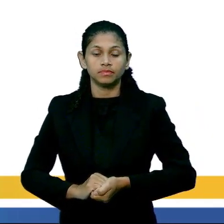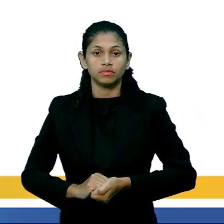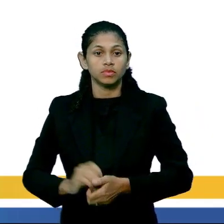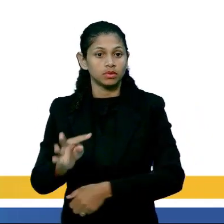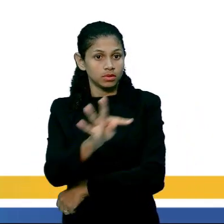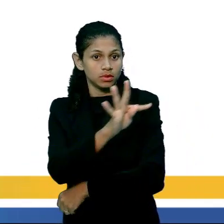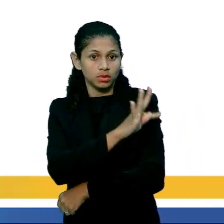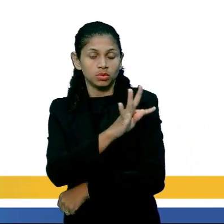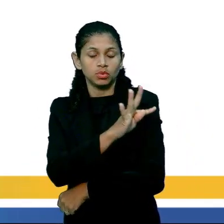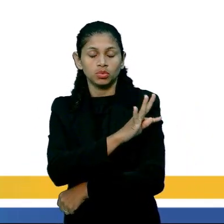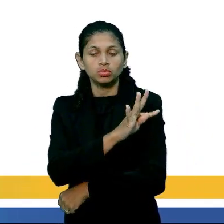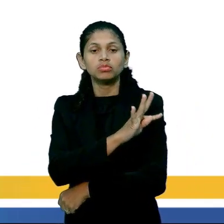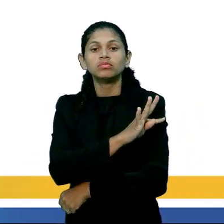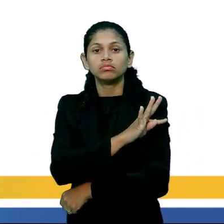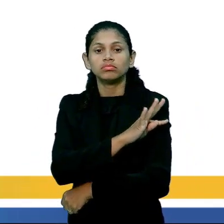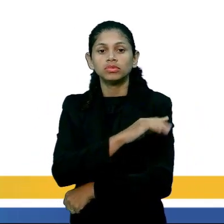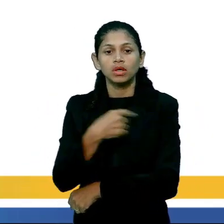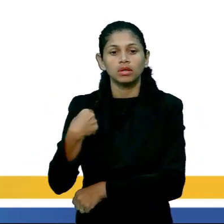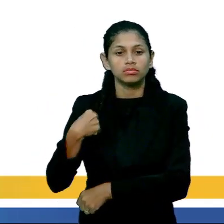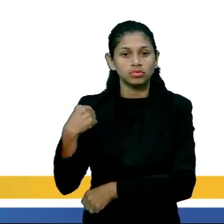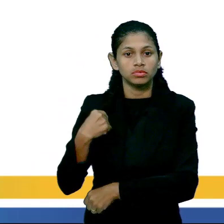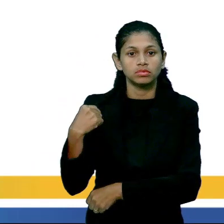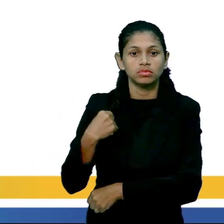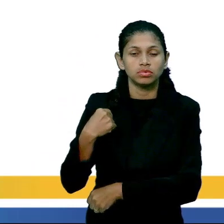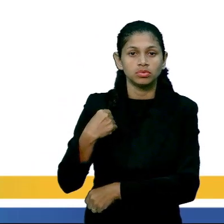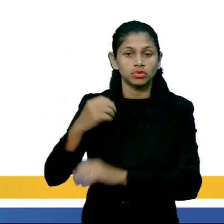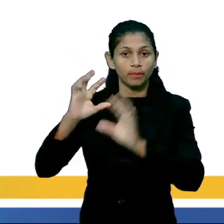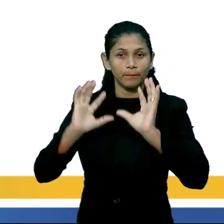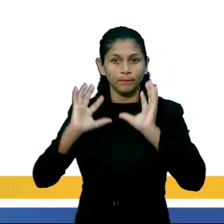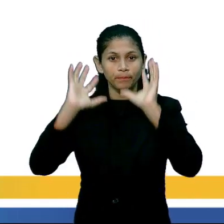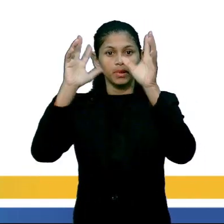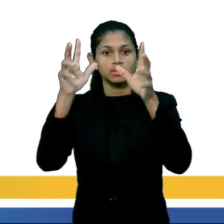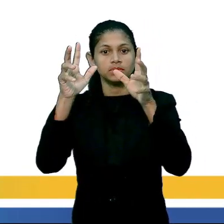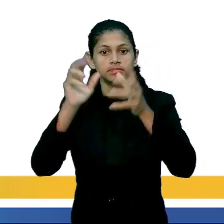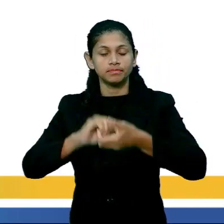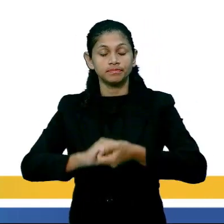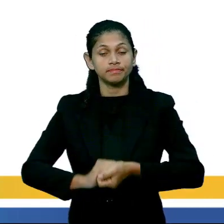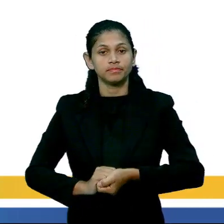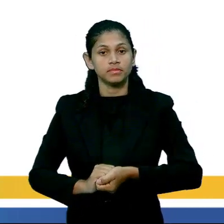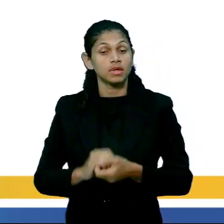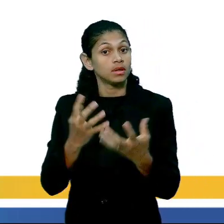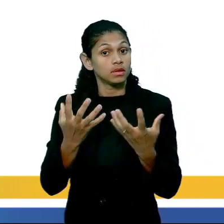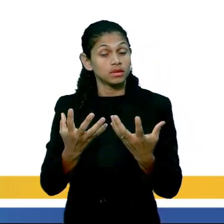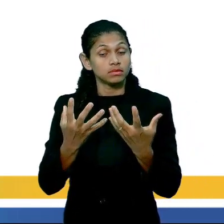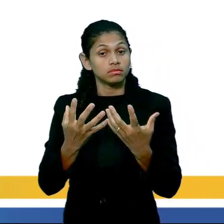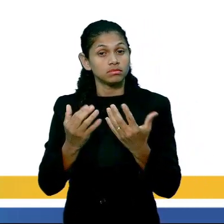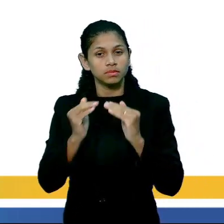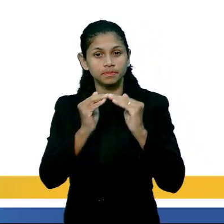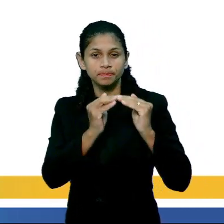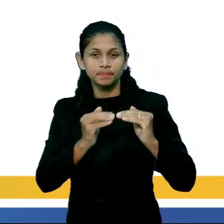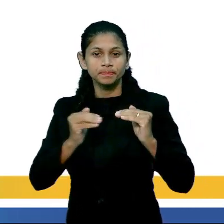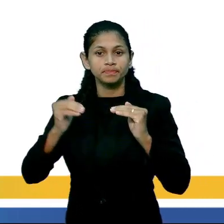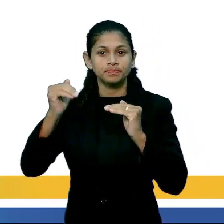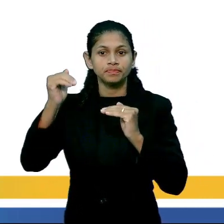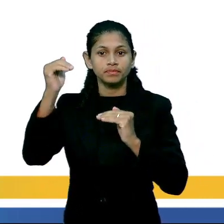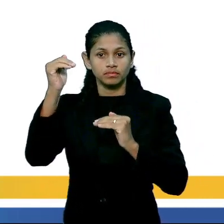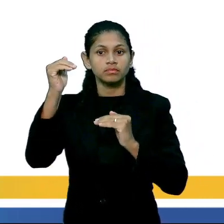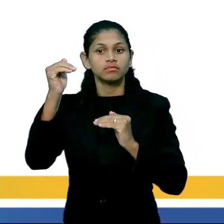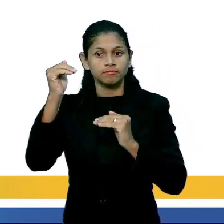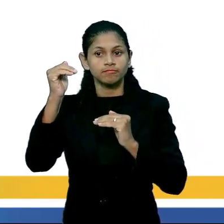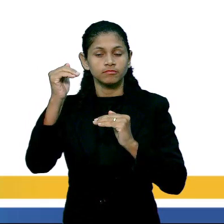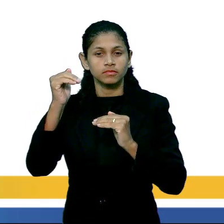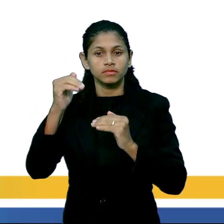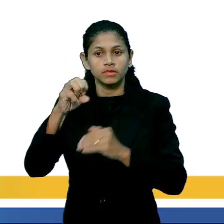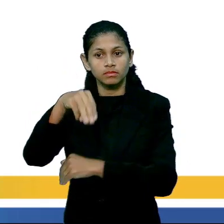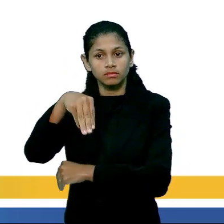não tinha um time de basquete pretende aumentar a estatura média de